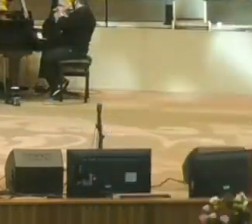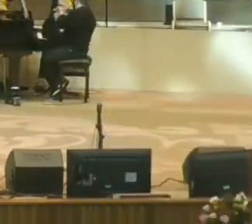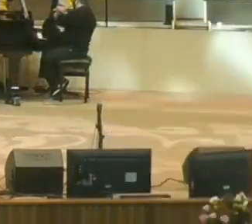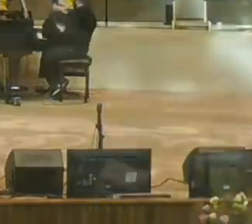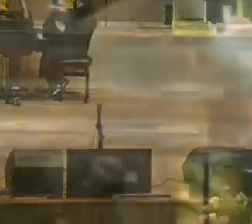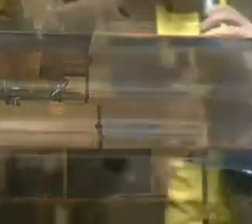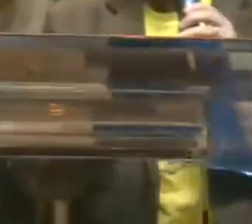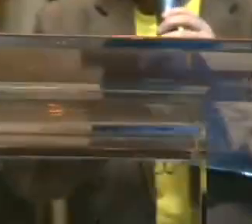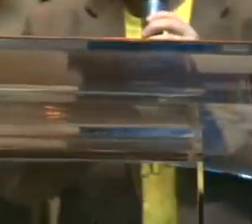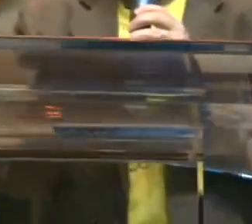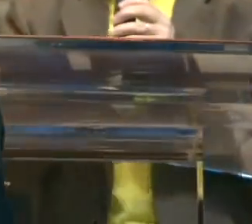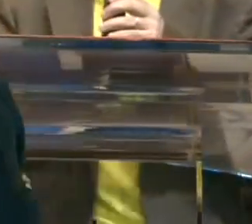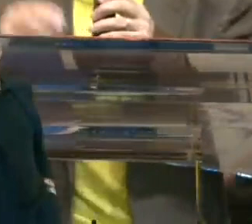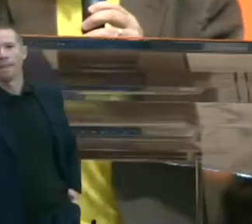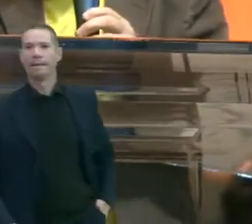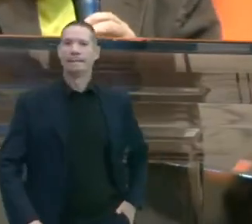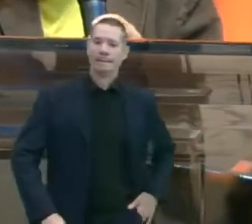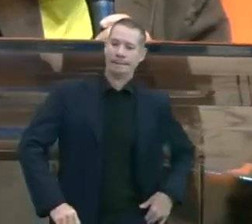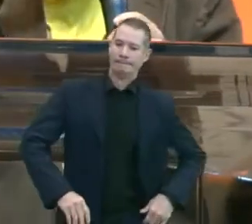Os irmãos podem se assentar.